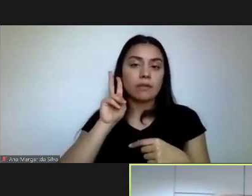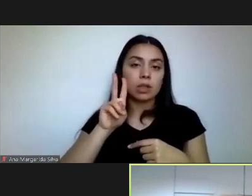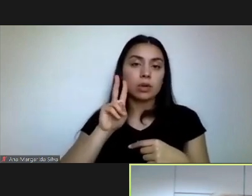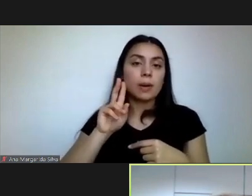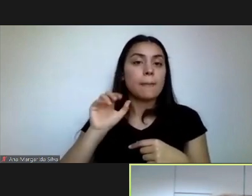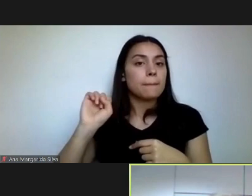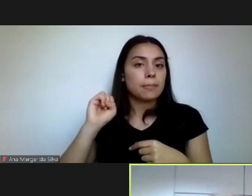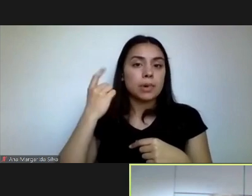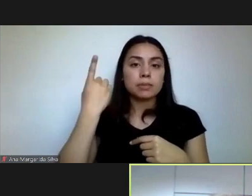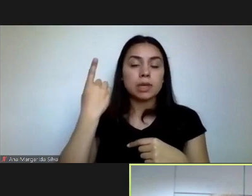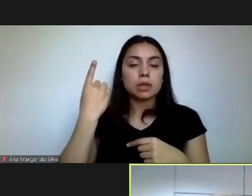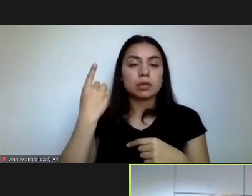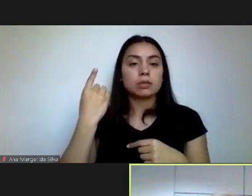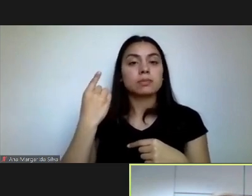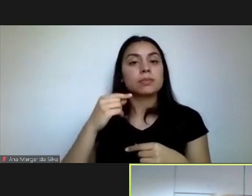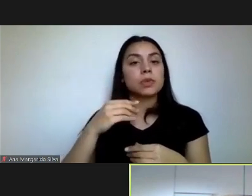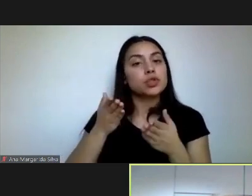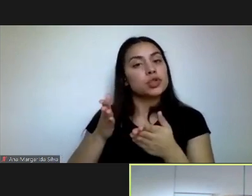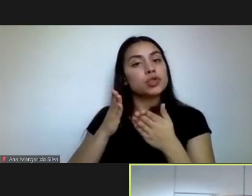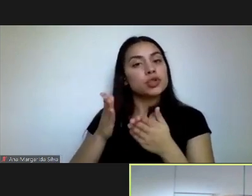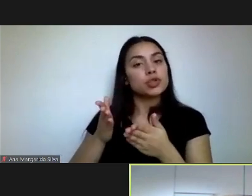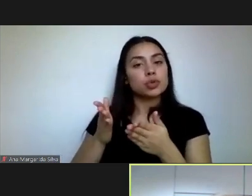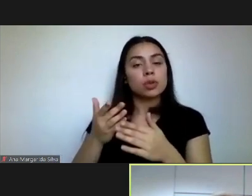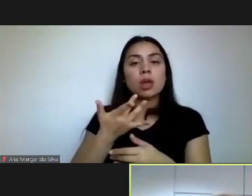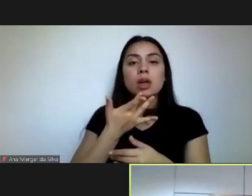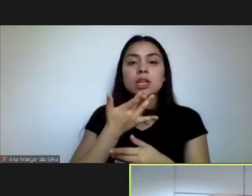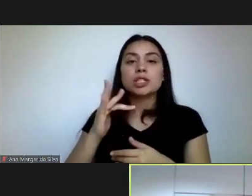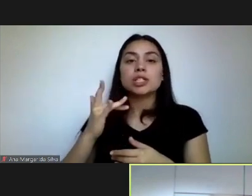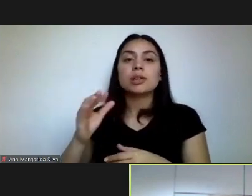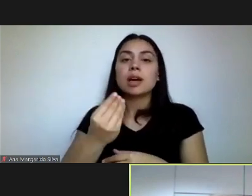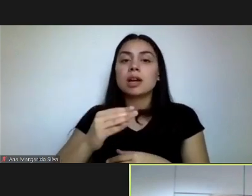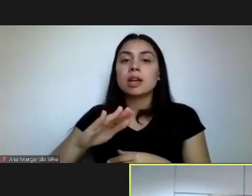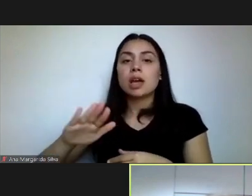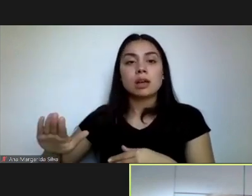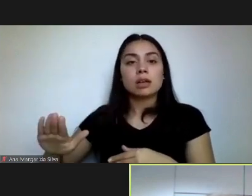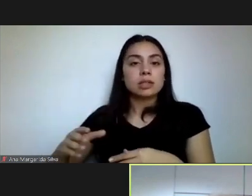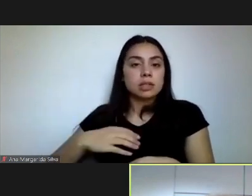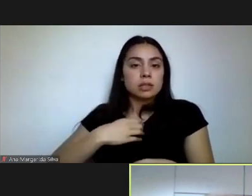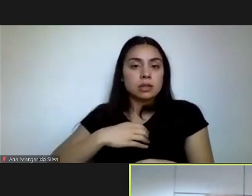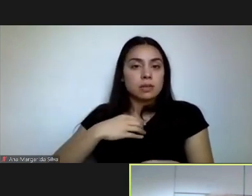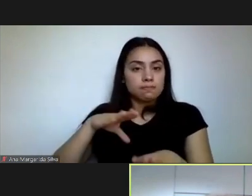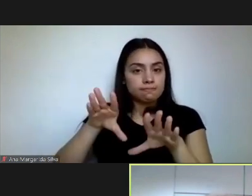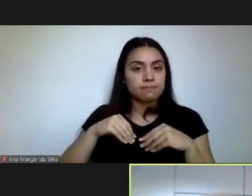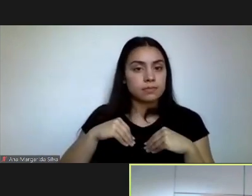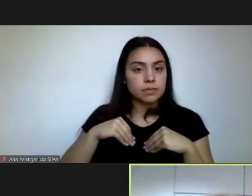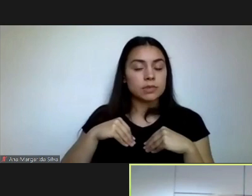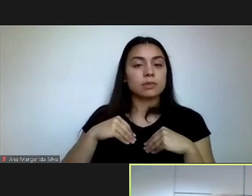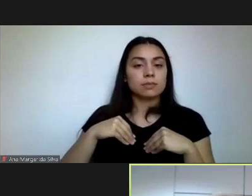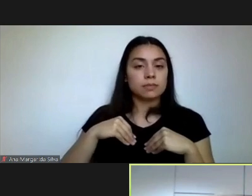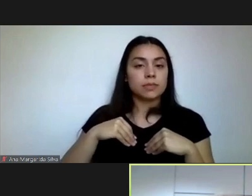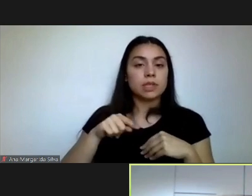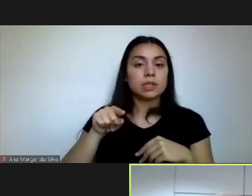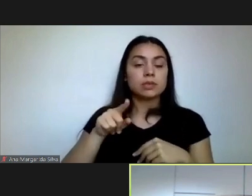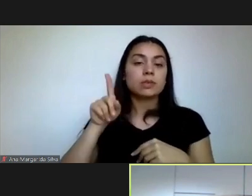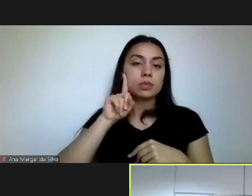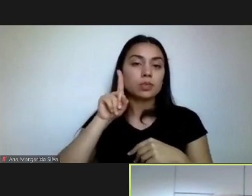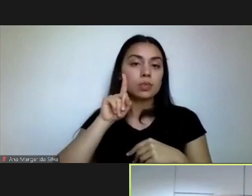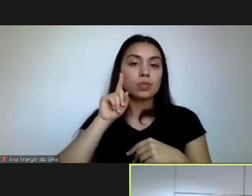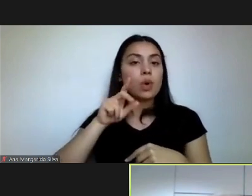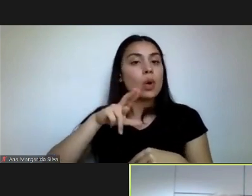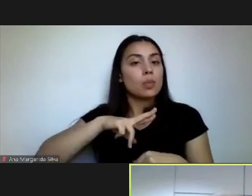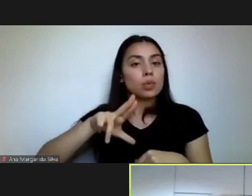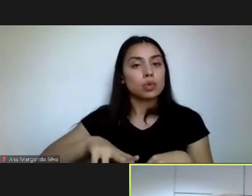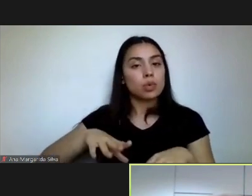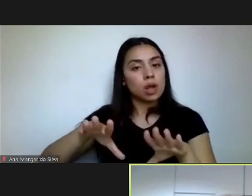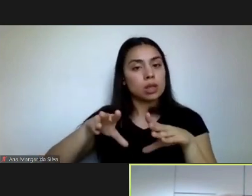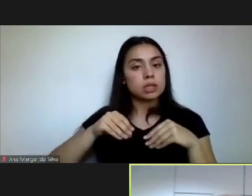primeiro esta sensação e este sentido de segurança e bem-vindos a este país que os acolhe e que sempre acolheu muito bem